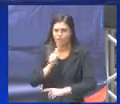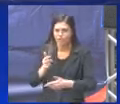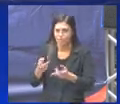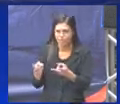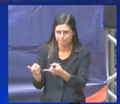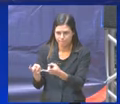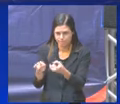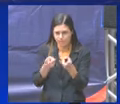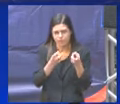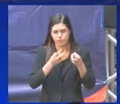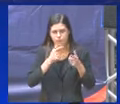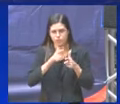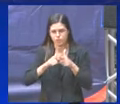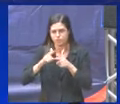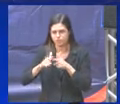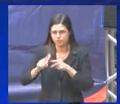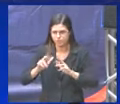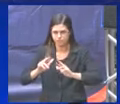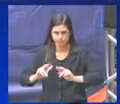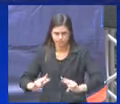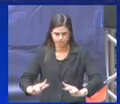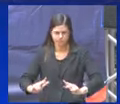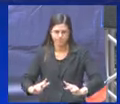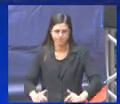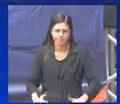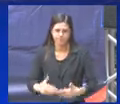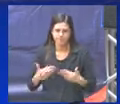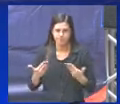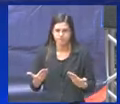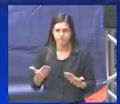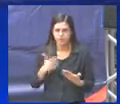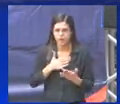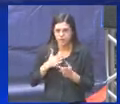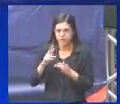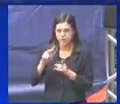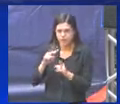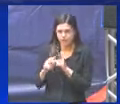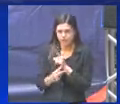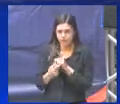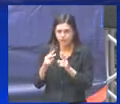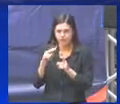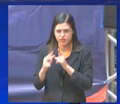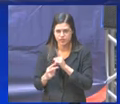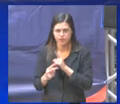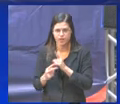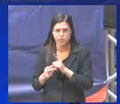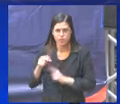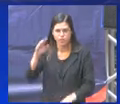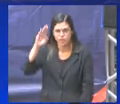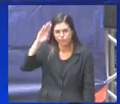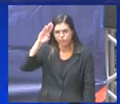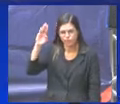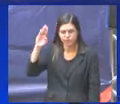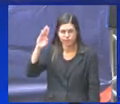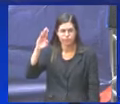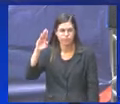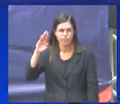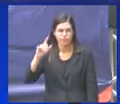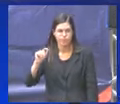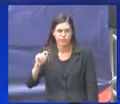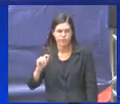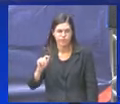de forma diferente. Então, a minha visão, e eu acho que o ponto principal aqui